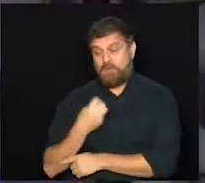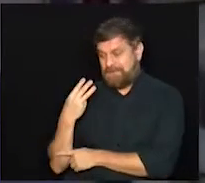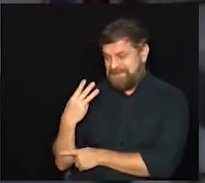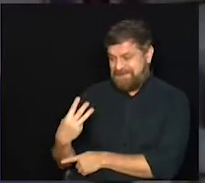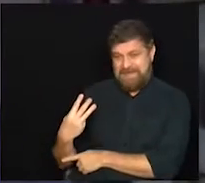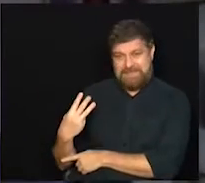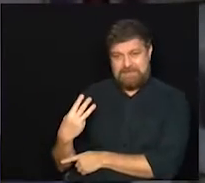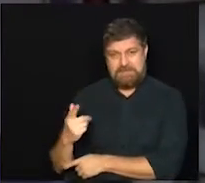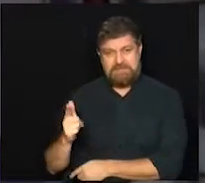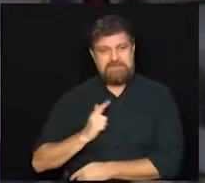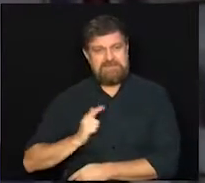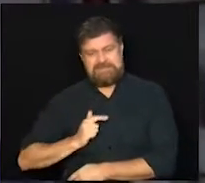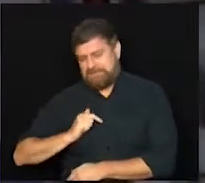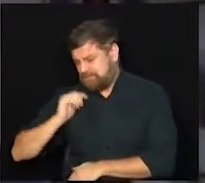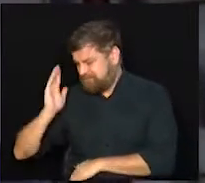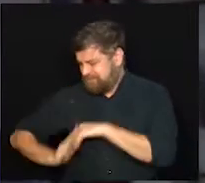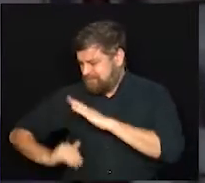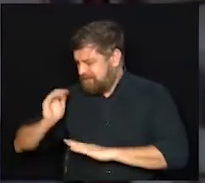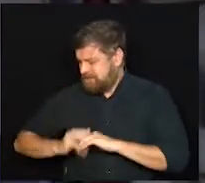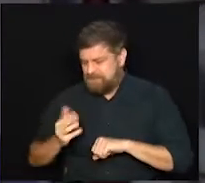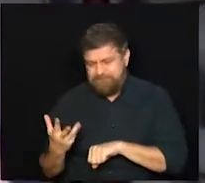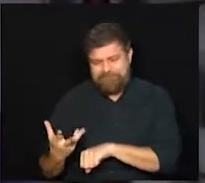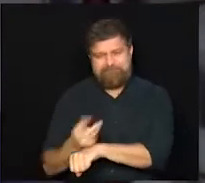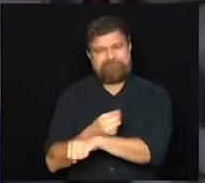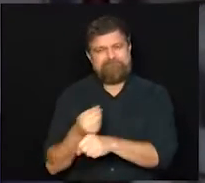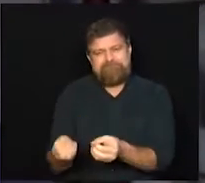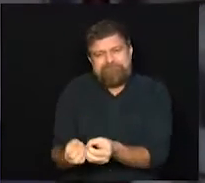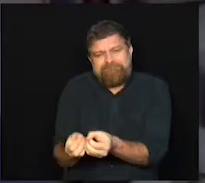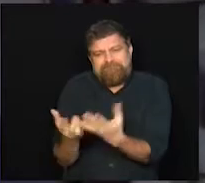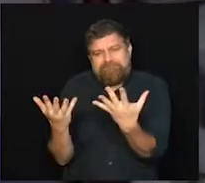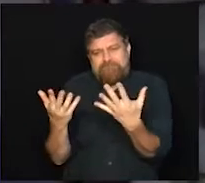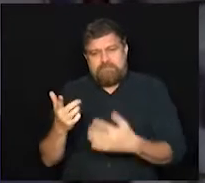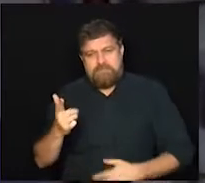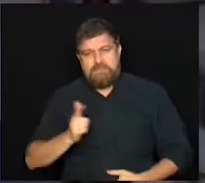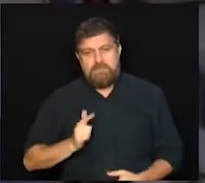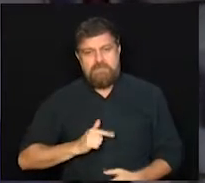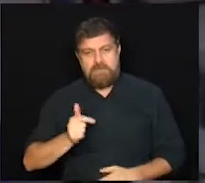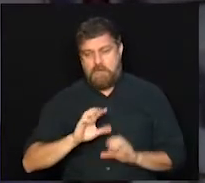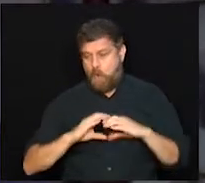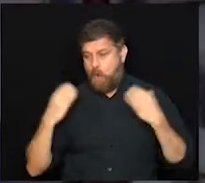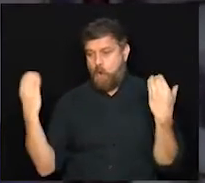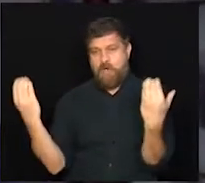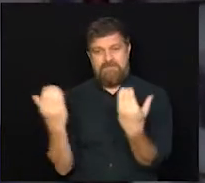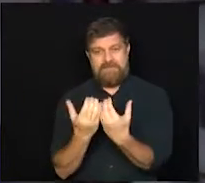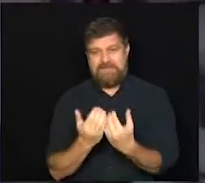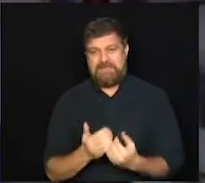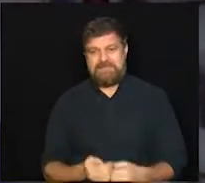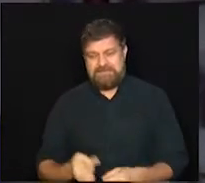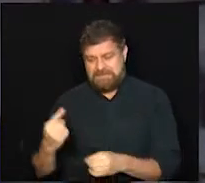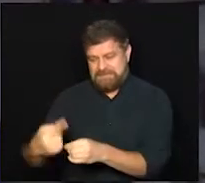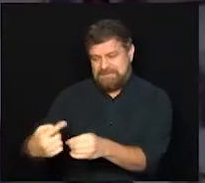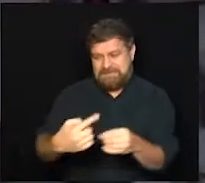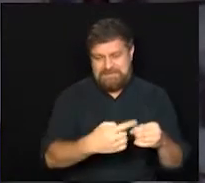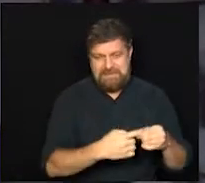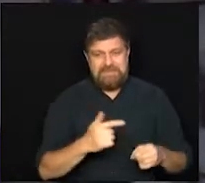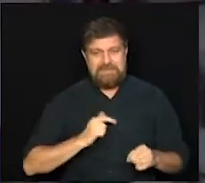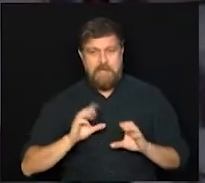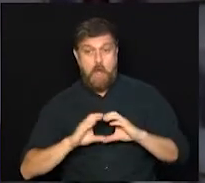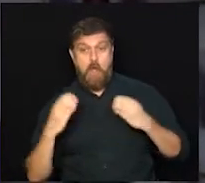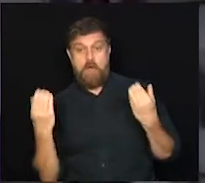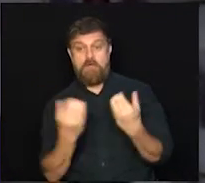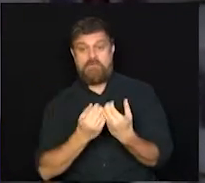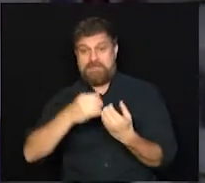movimento incrível, maravilhoso. Não foi feito, né? Foi realizadas conferências municipais, estaduais, conferências